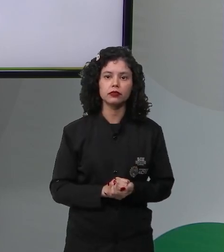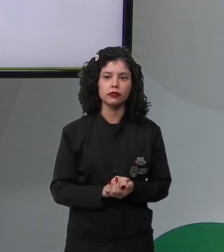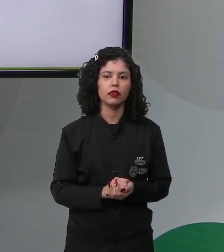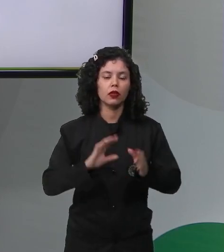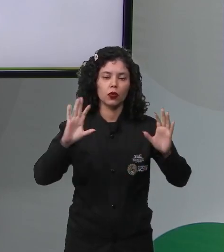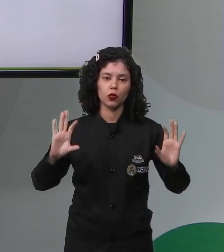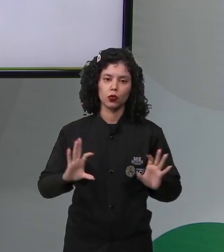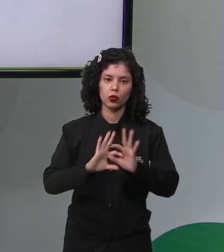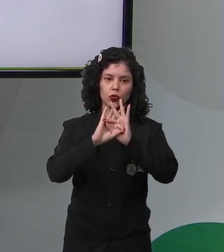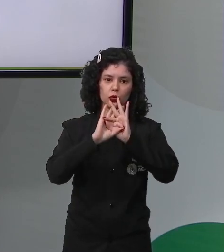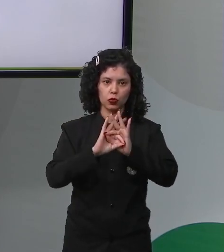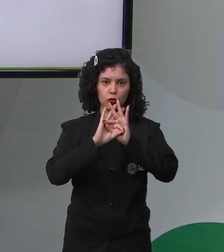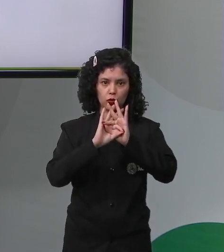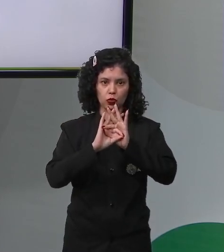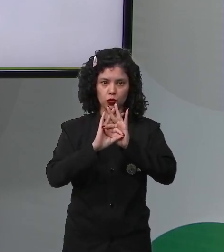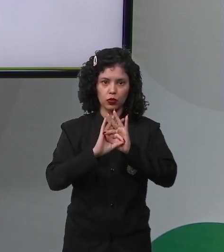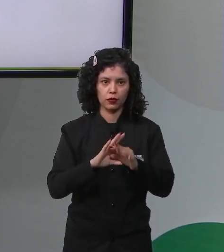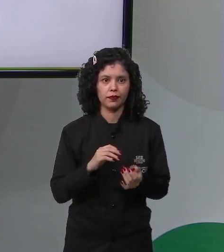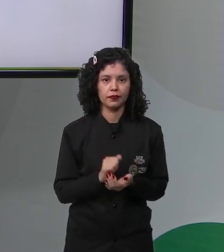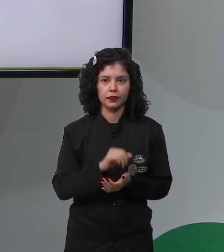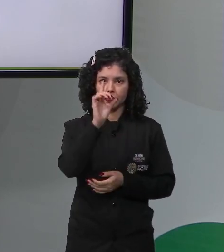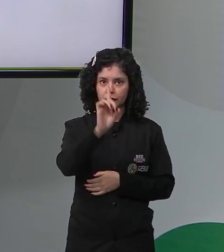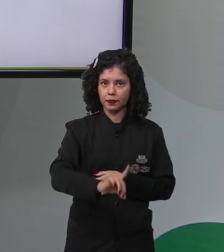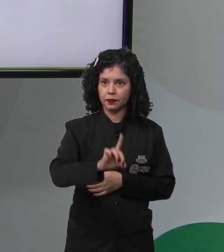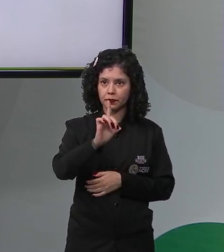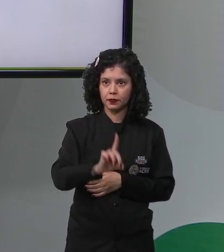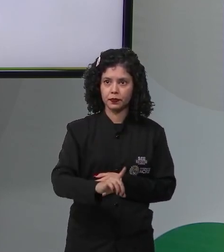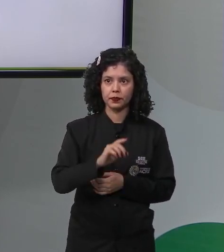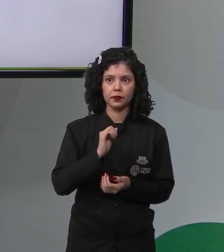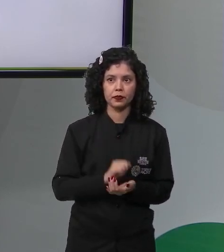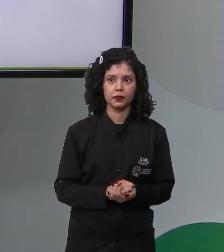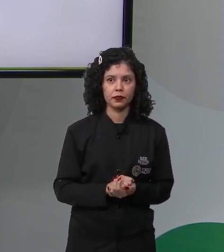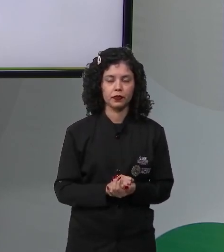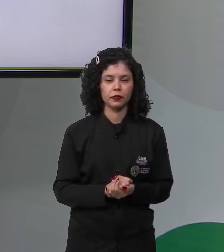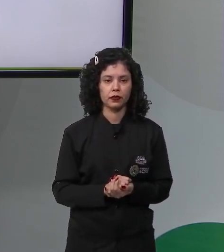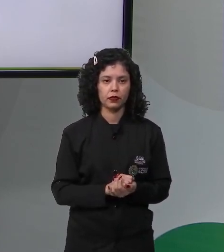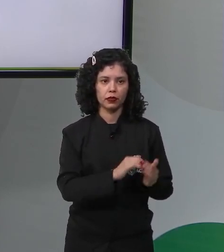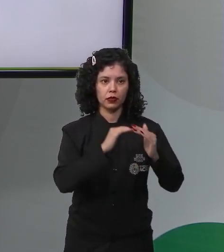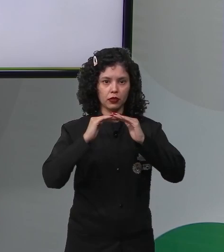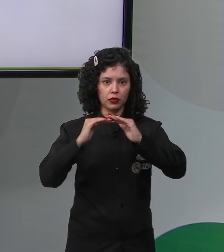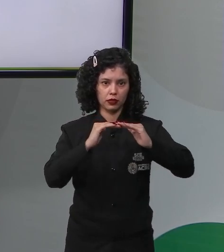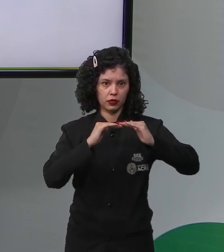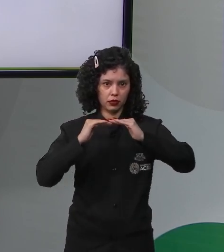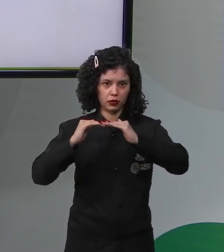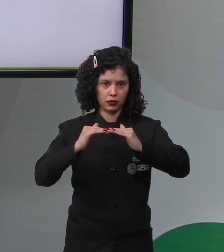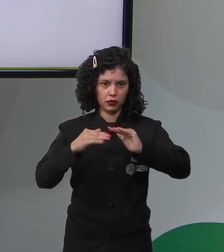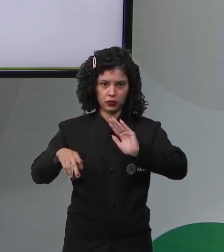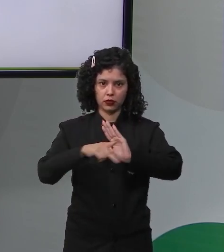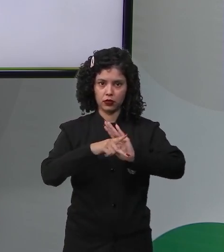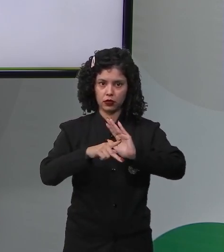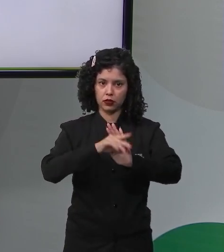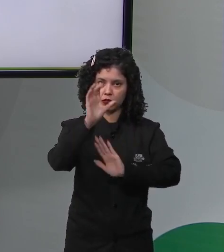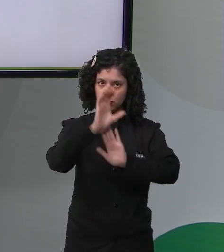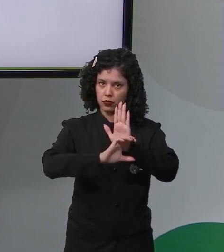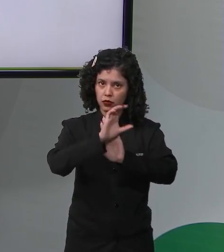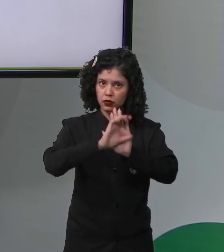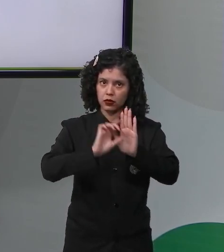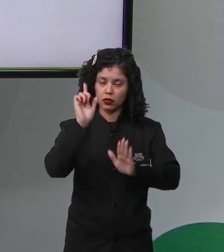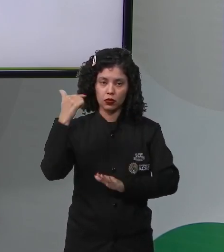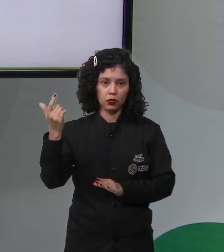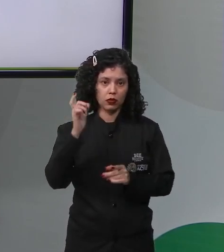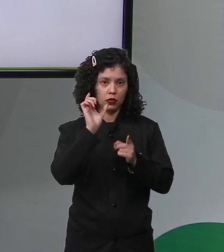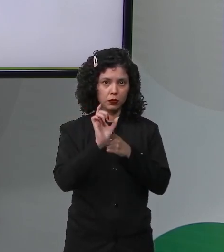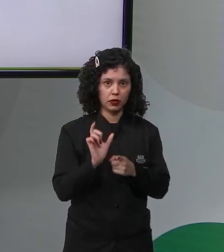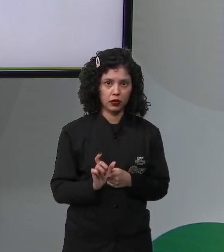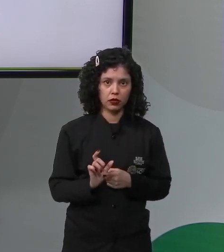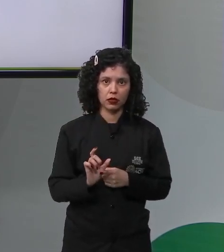nos conecta, é o que nos dá direitos, é o que nos estabelece deveres, ou, em outras